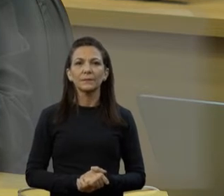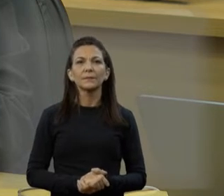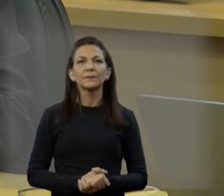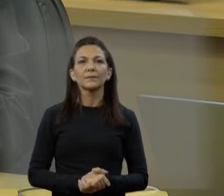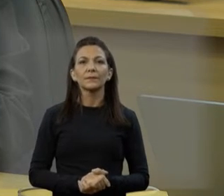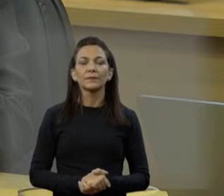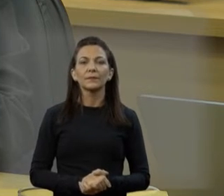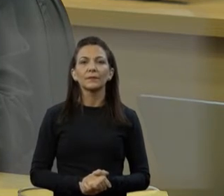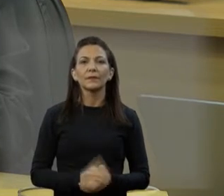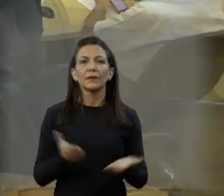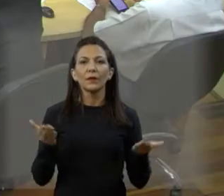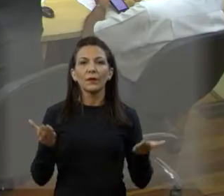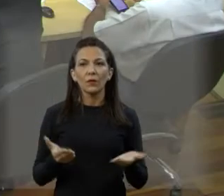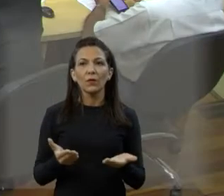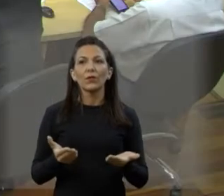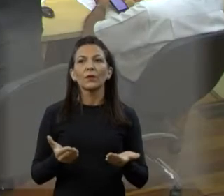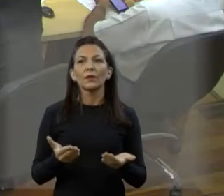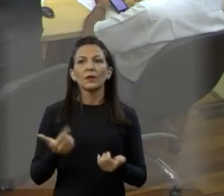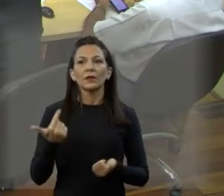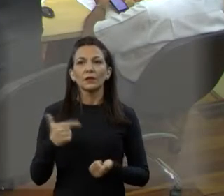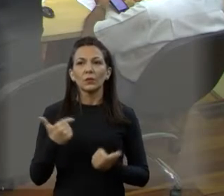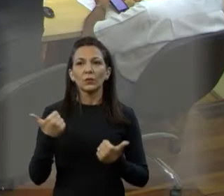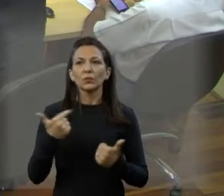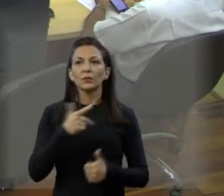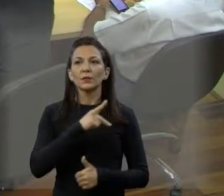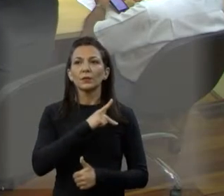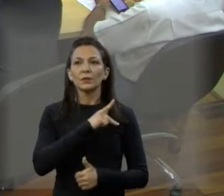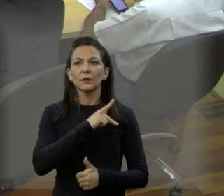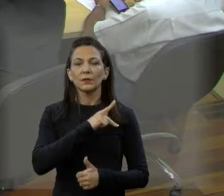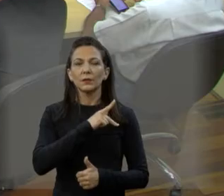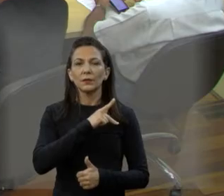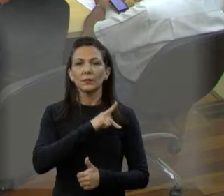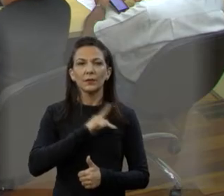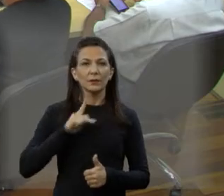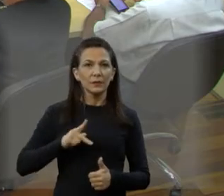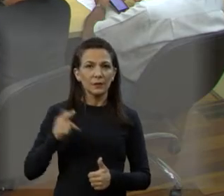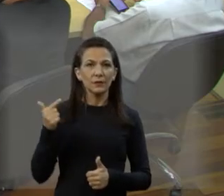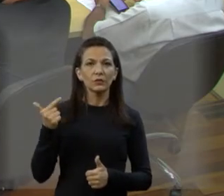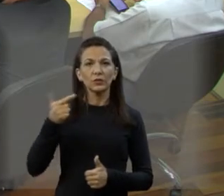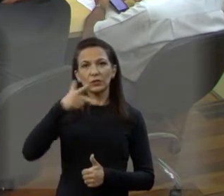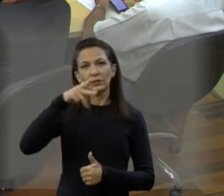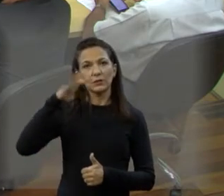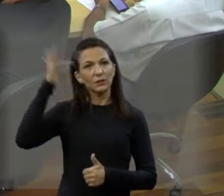Tainara farinha E aí